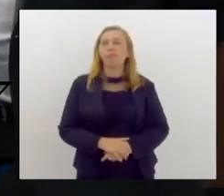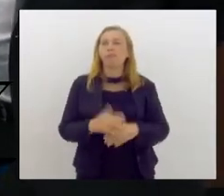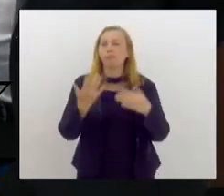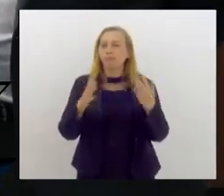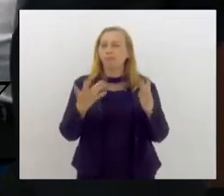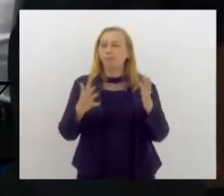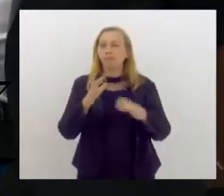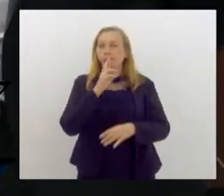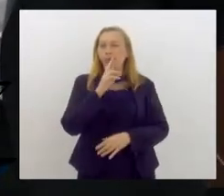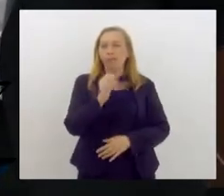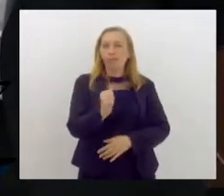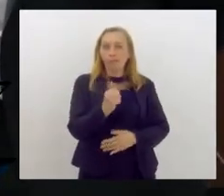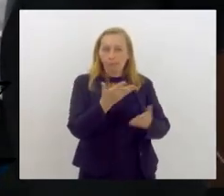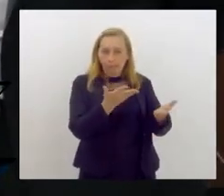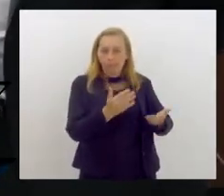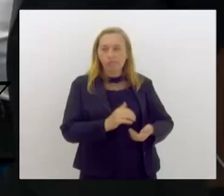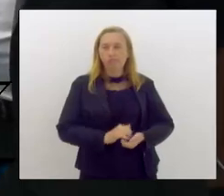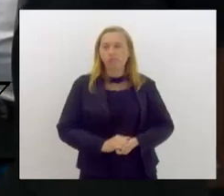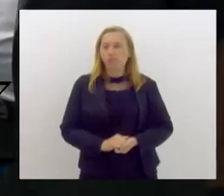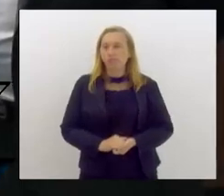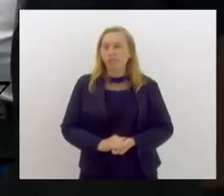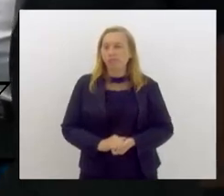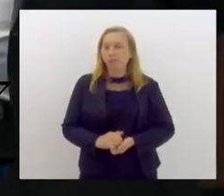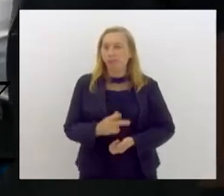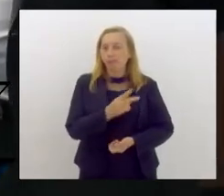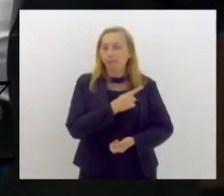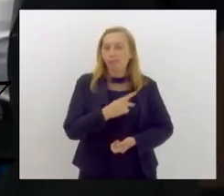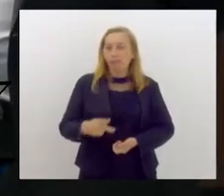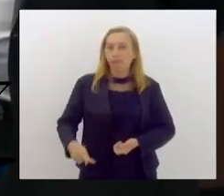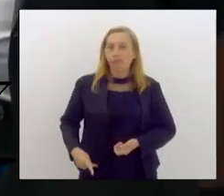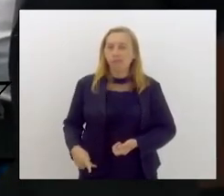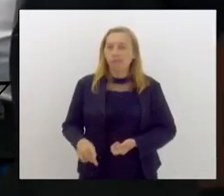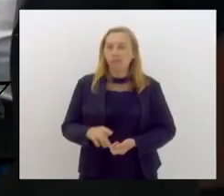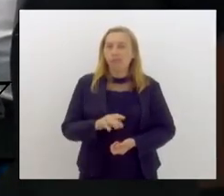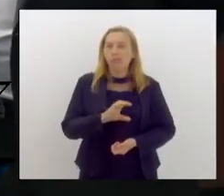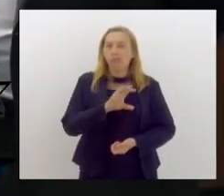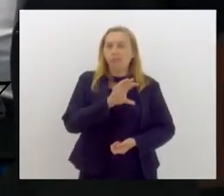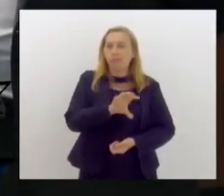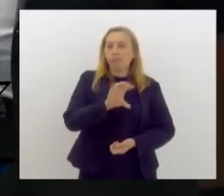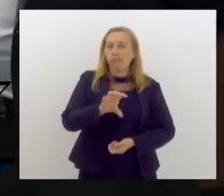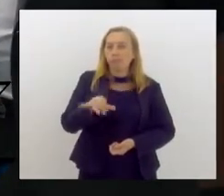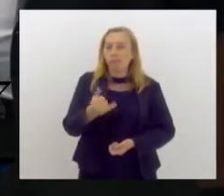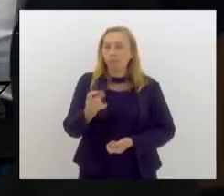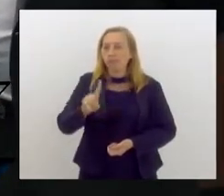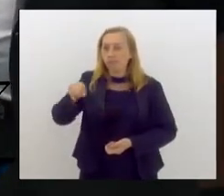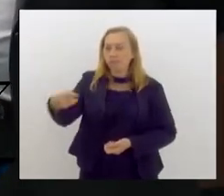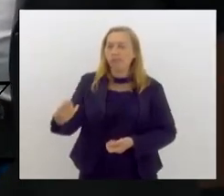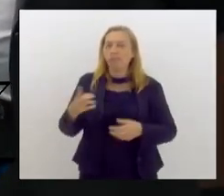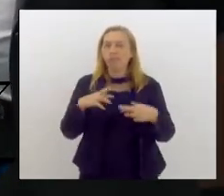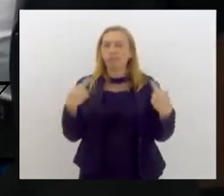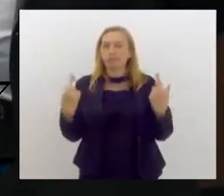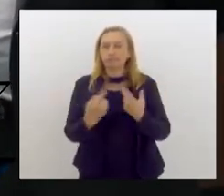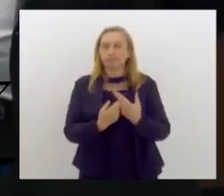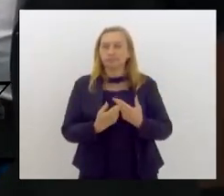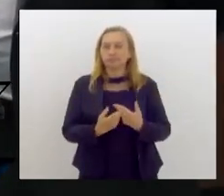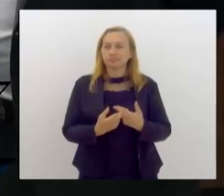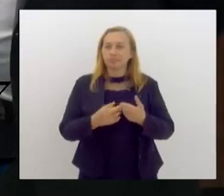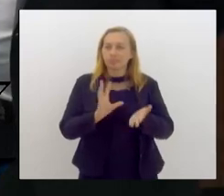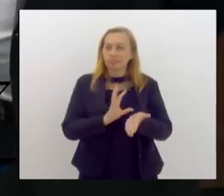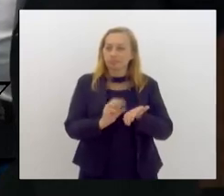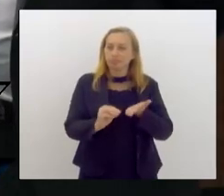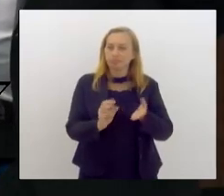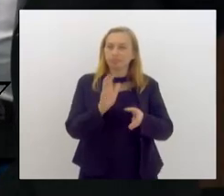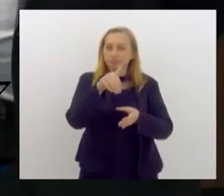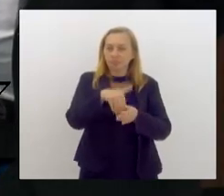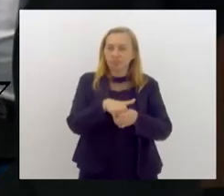parabenizar o Rodrigo Amorim, por favor, ao presidente da CCJ, que na próxima reunião paute e